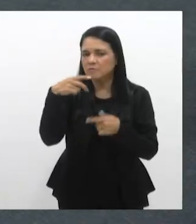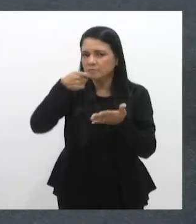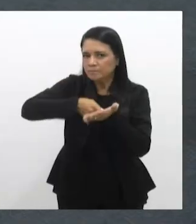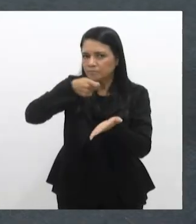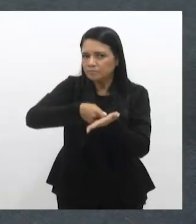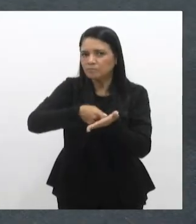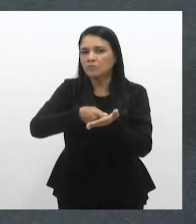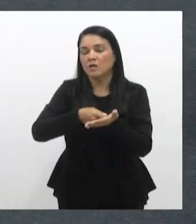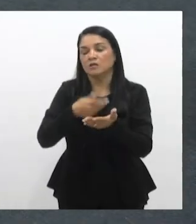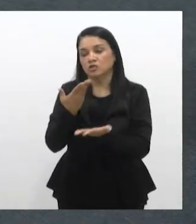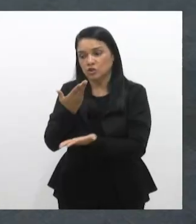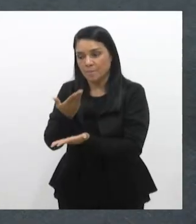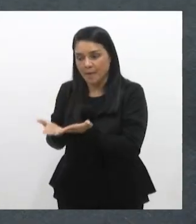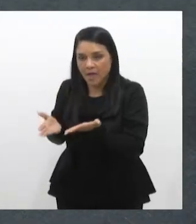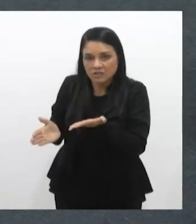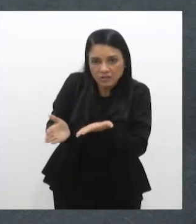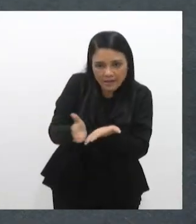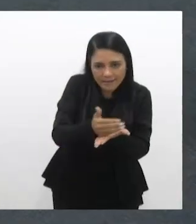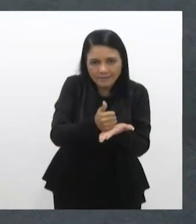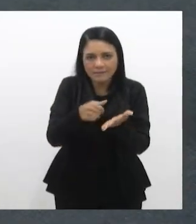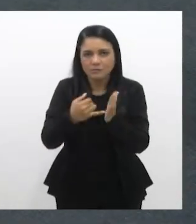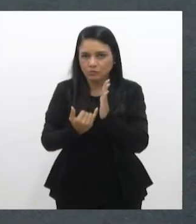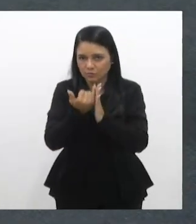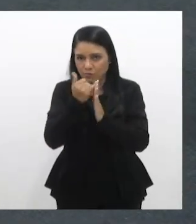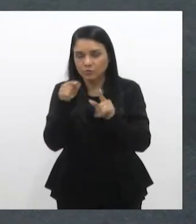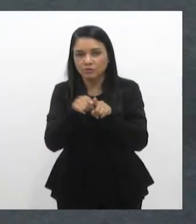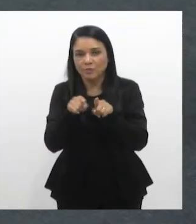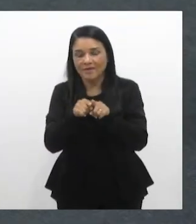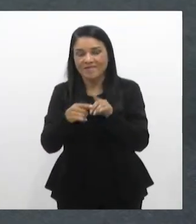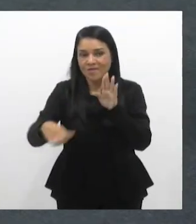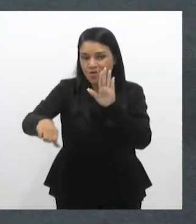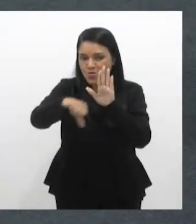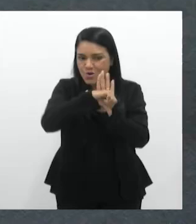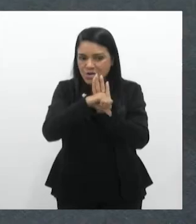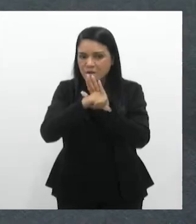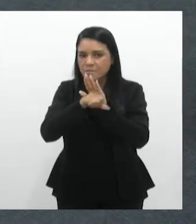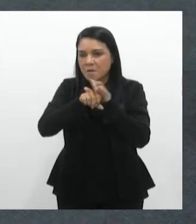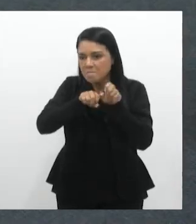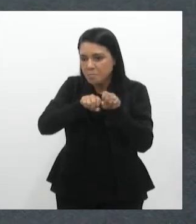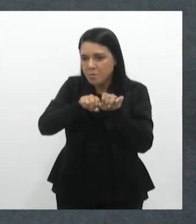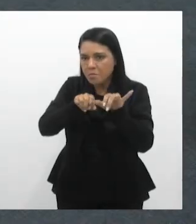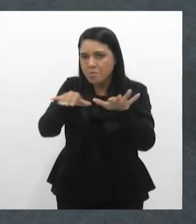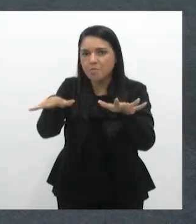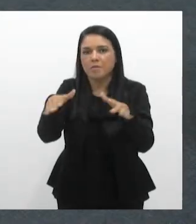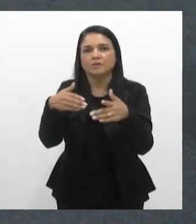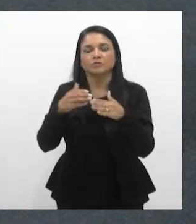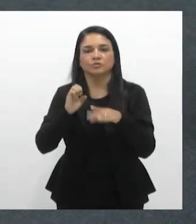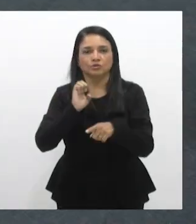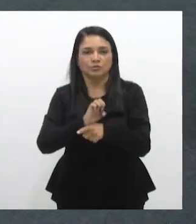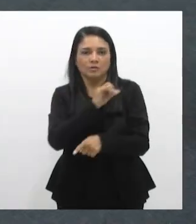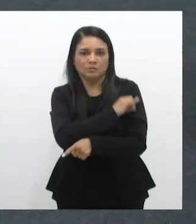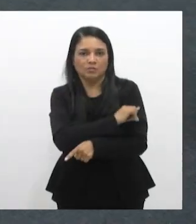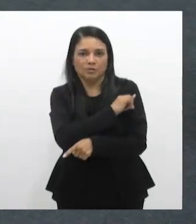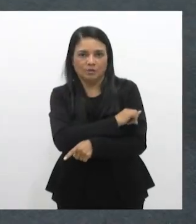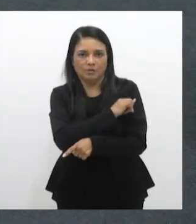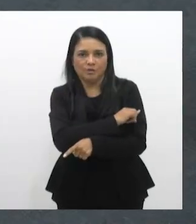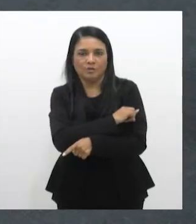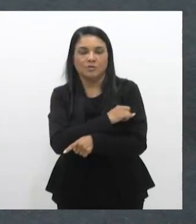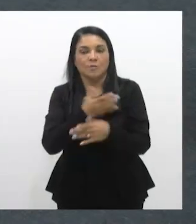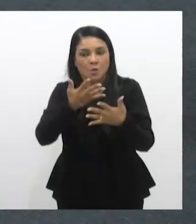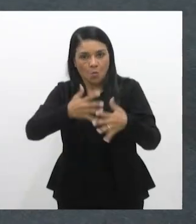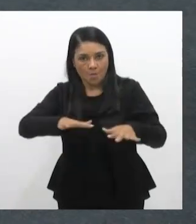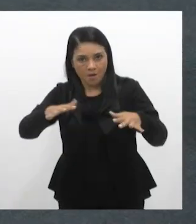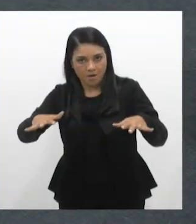perde na arrecadação, a criminalidade está entrando desenfreada em nosso estado do Rio de Janeiro pelos